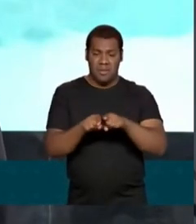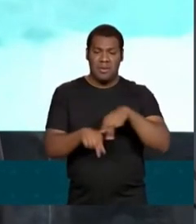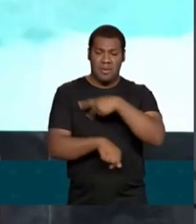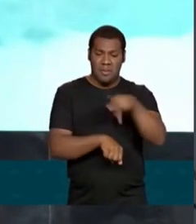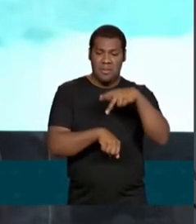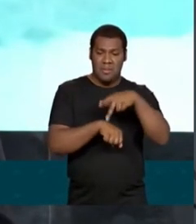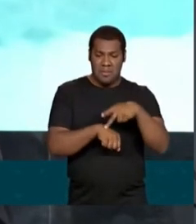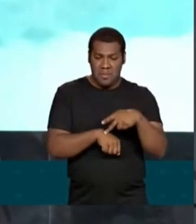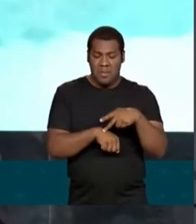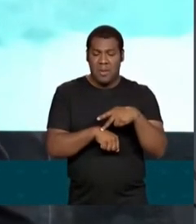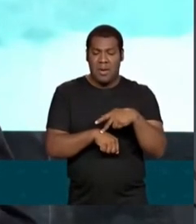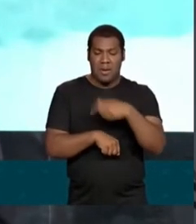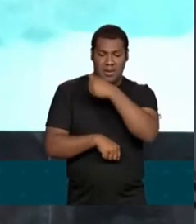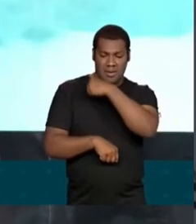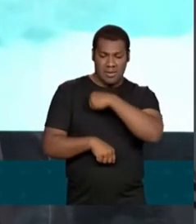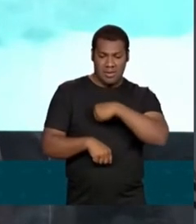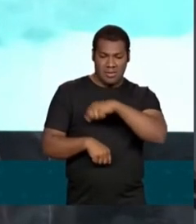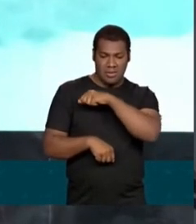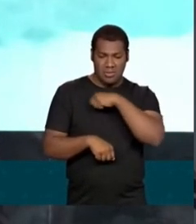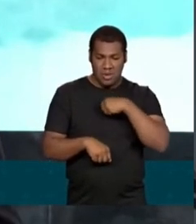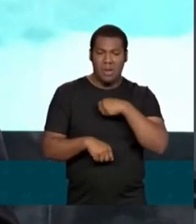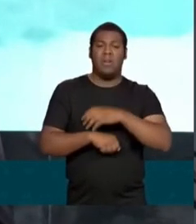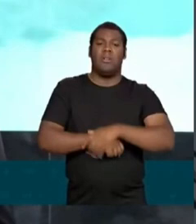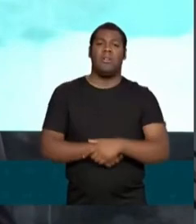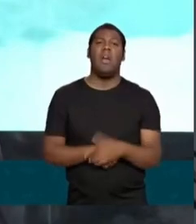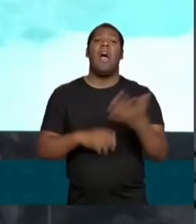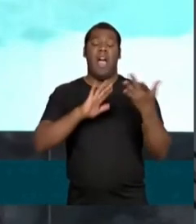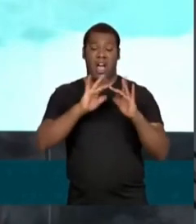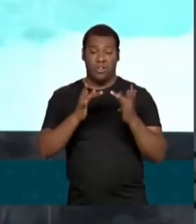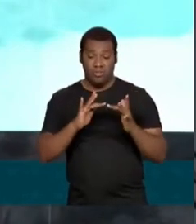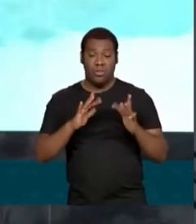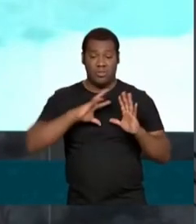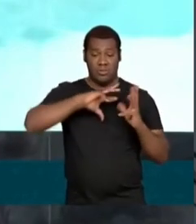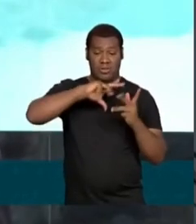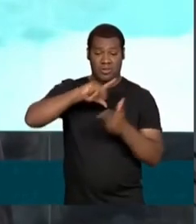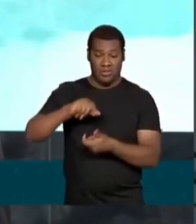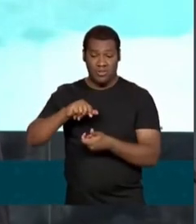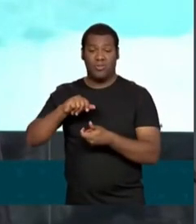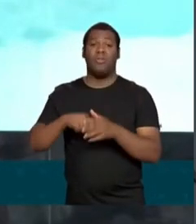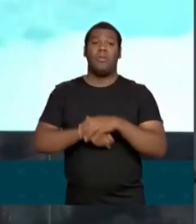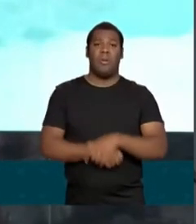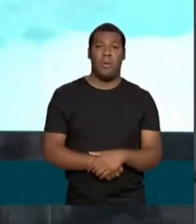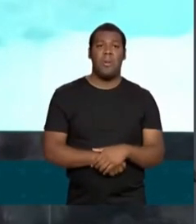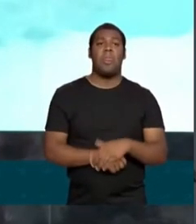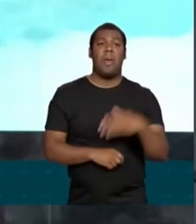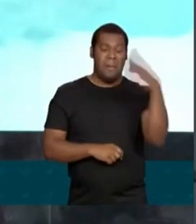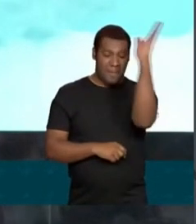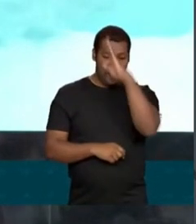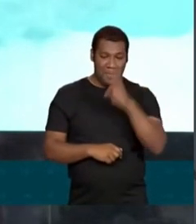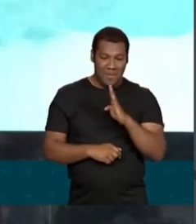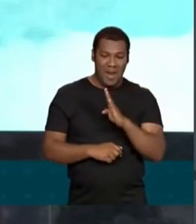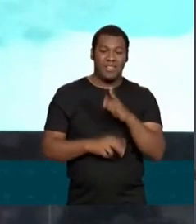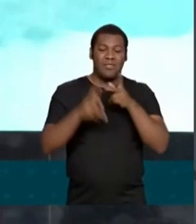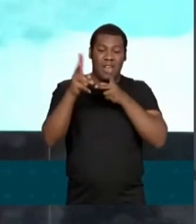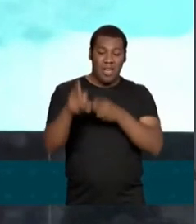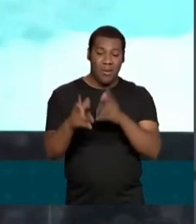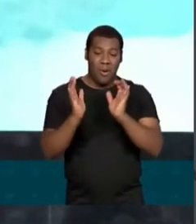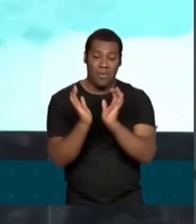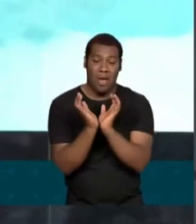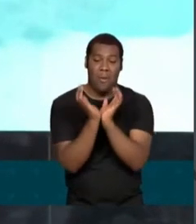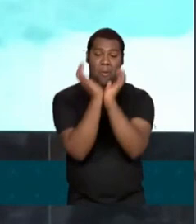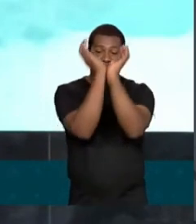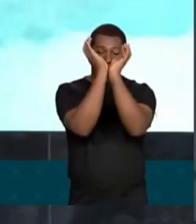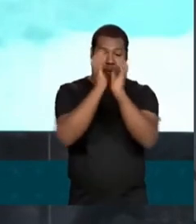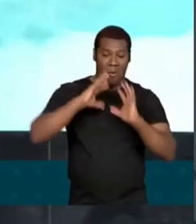na reunião do G7 então toda essa ação internacional de que o Brasil volta para o chão da Copa do Mundo da política internacional da política